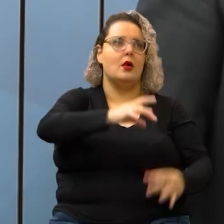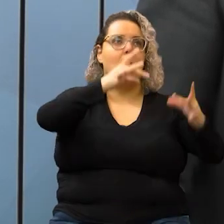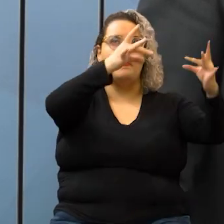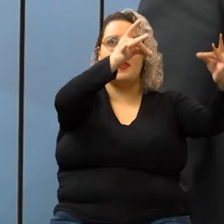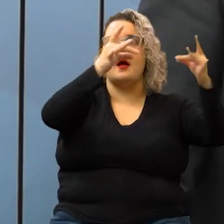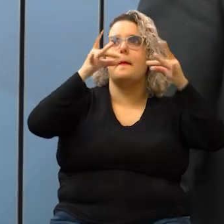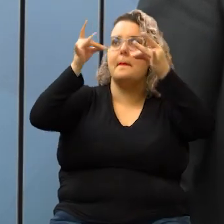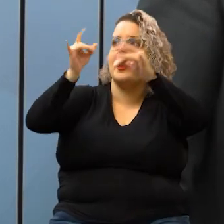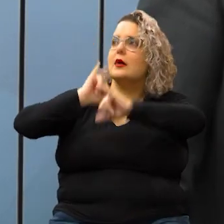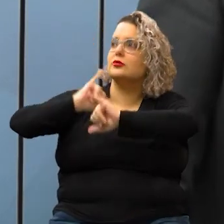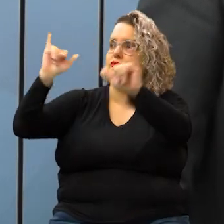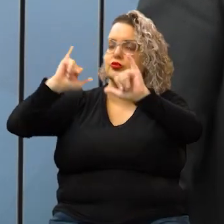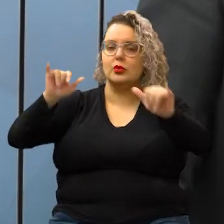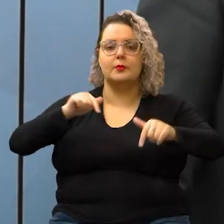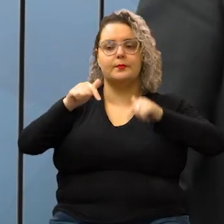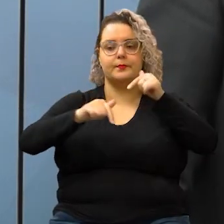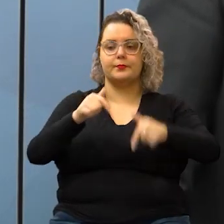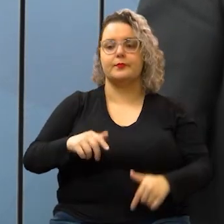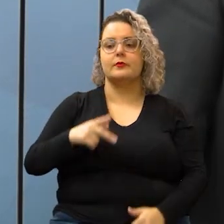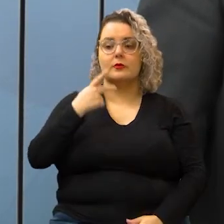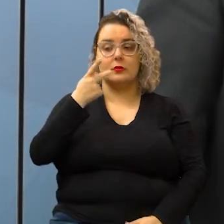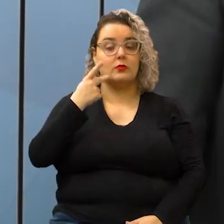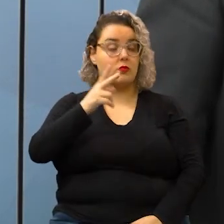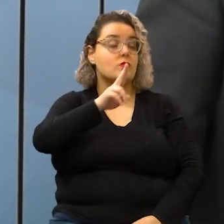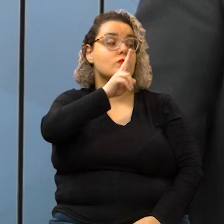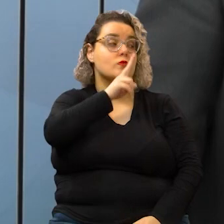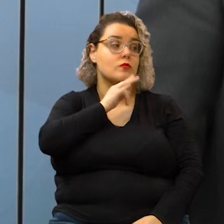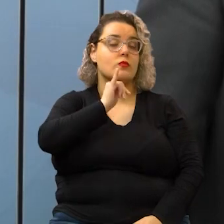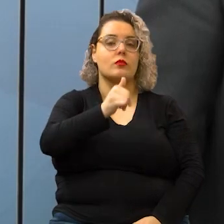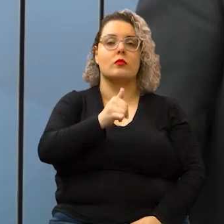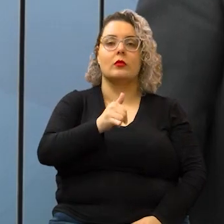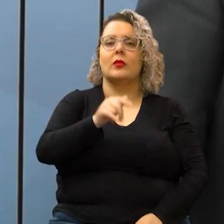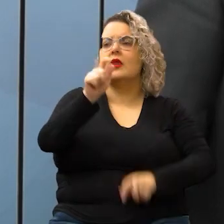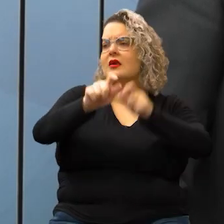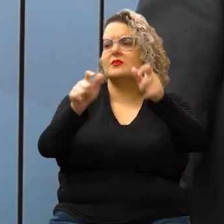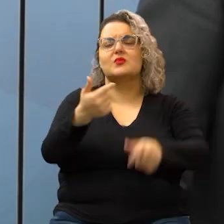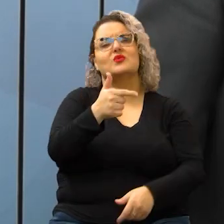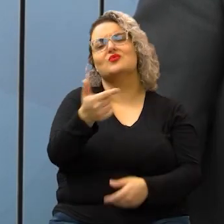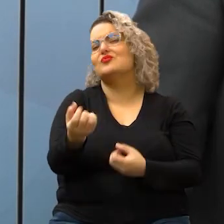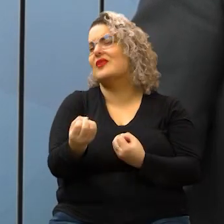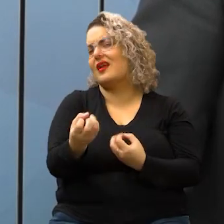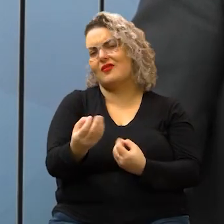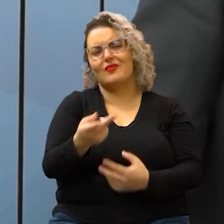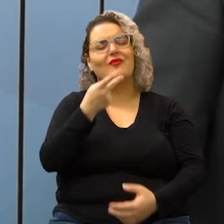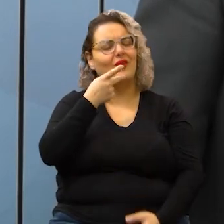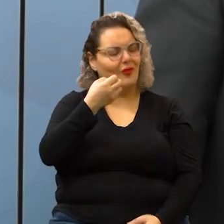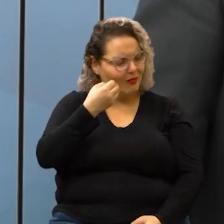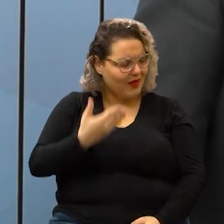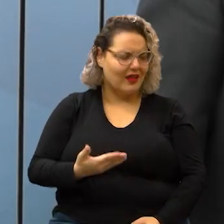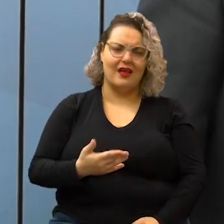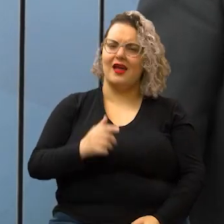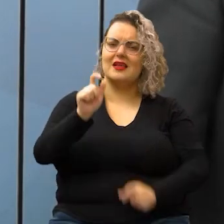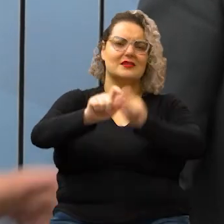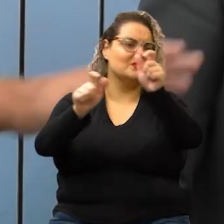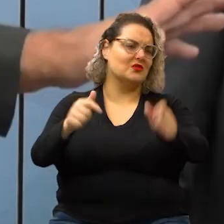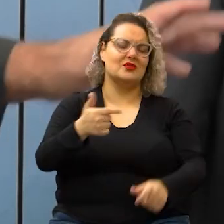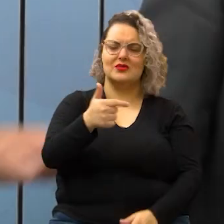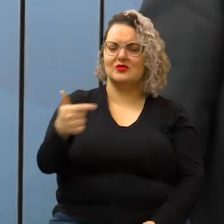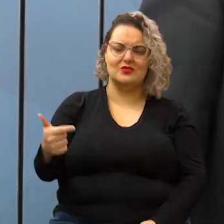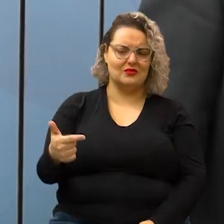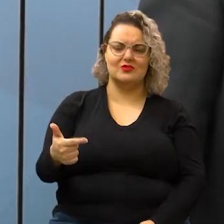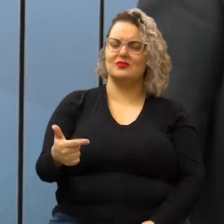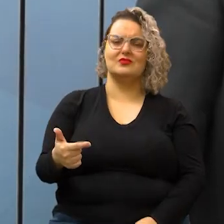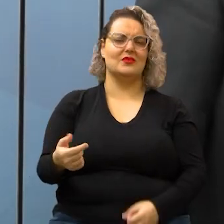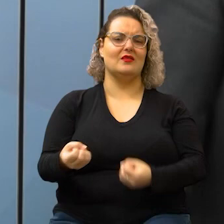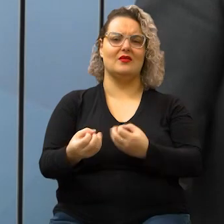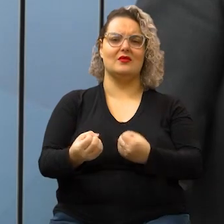um trabalho. E o Nelson falou bem, as pessoas não têm informação. Quando a gente fala assim, o artigo 243 do Estatuto da